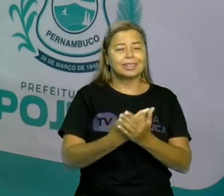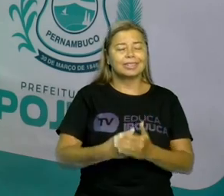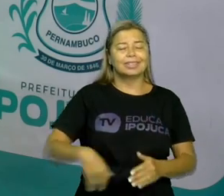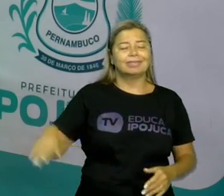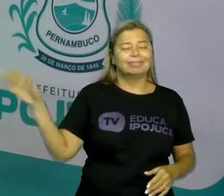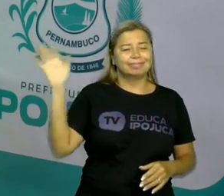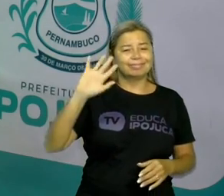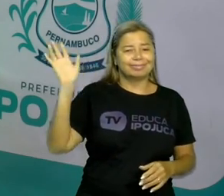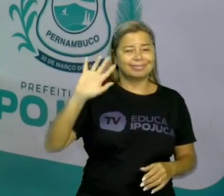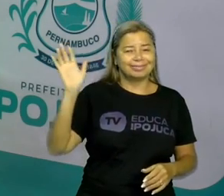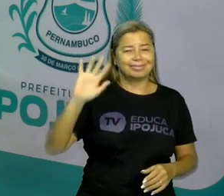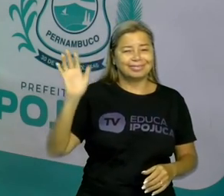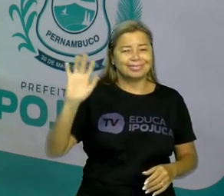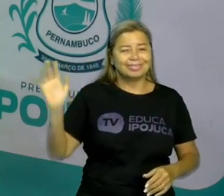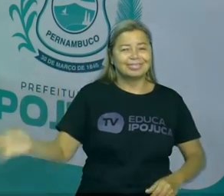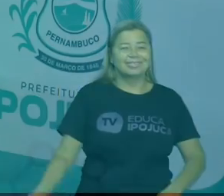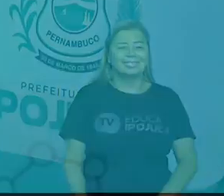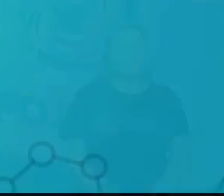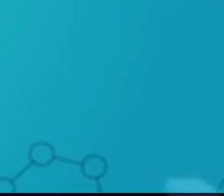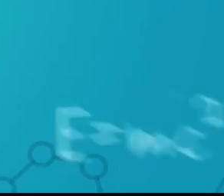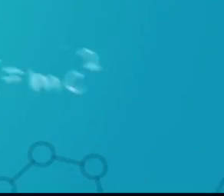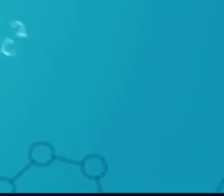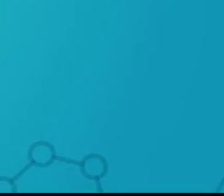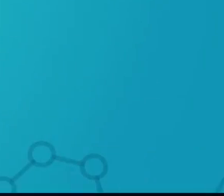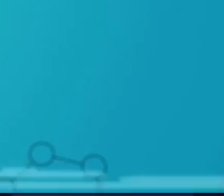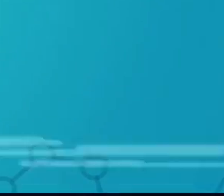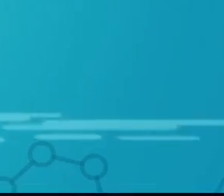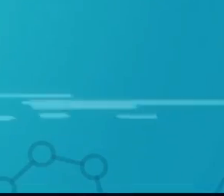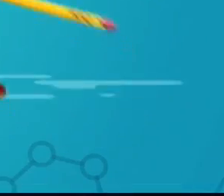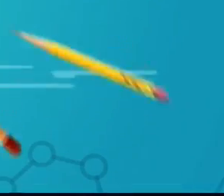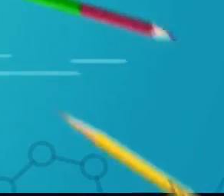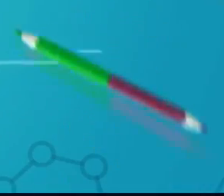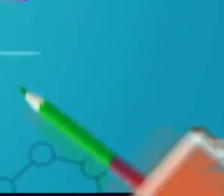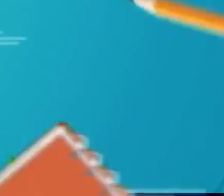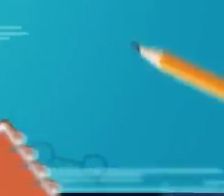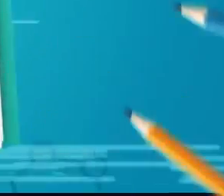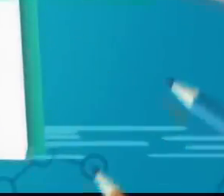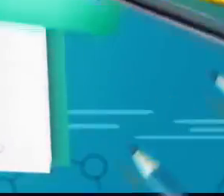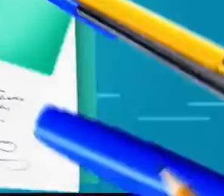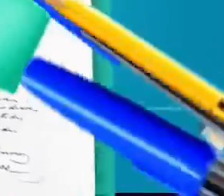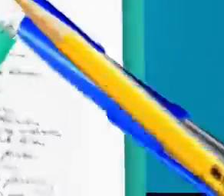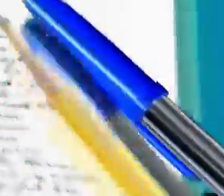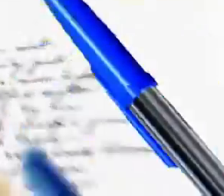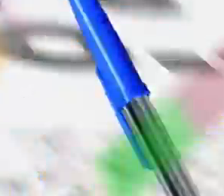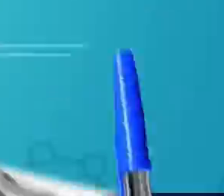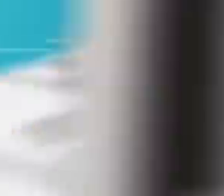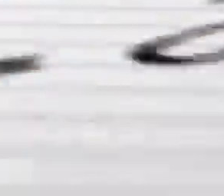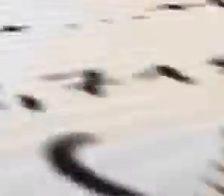se Deus quiser. Tchau, tchau.